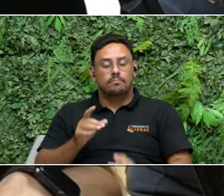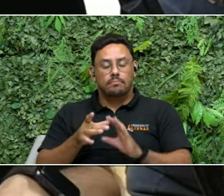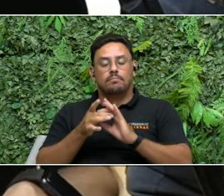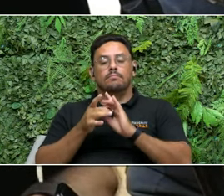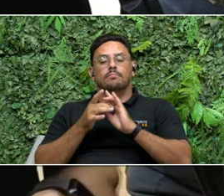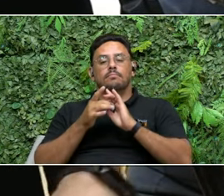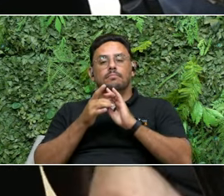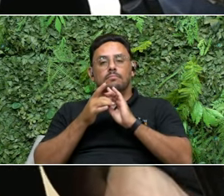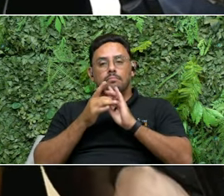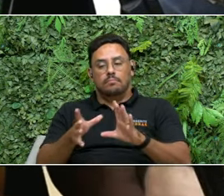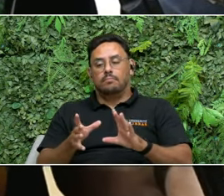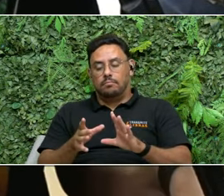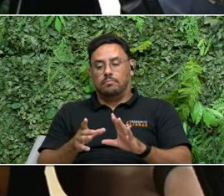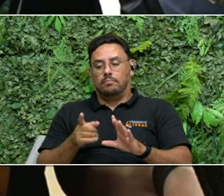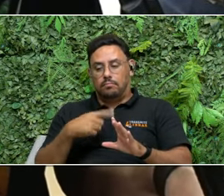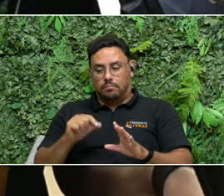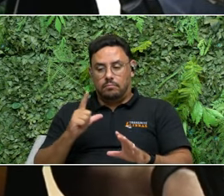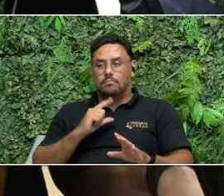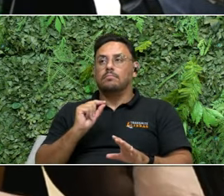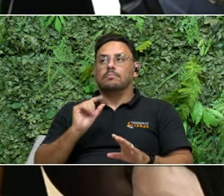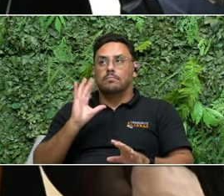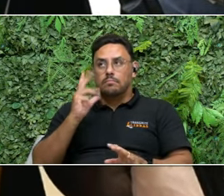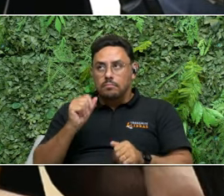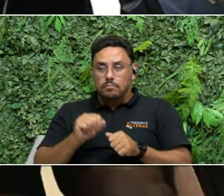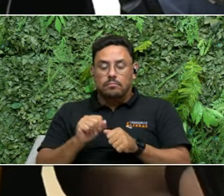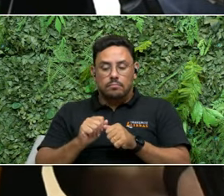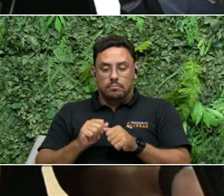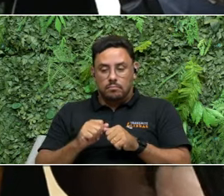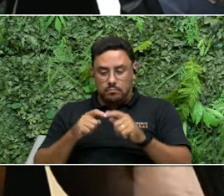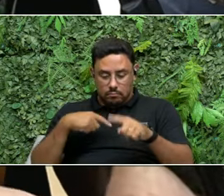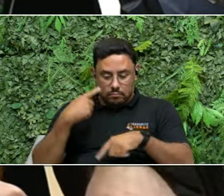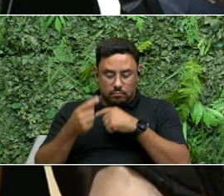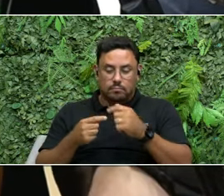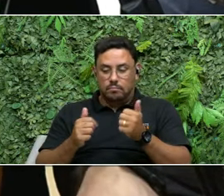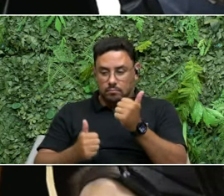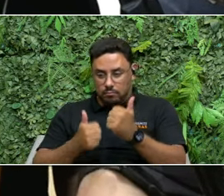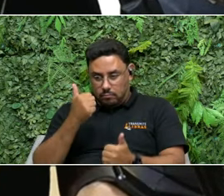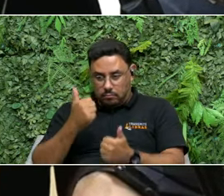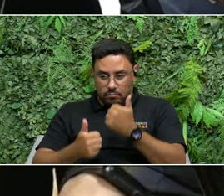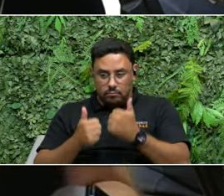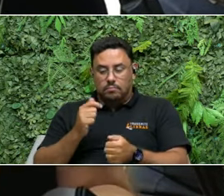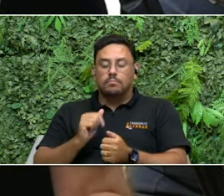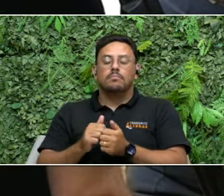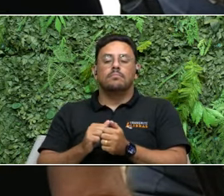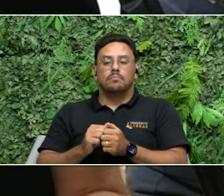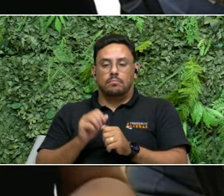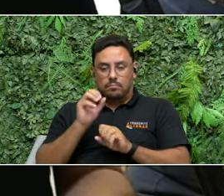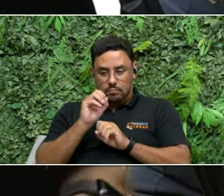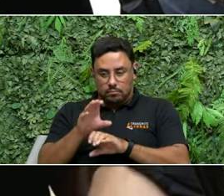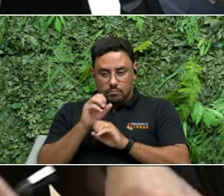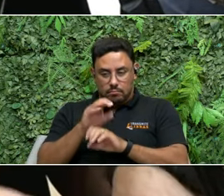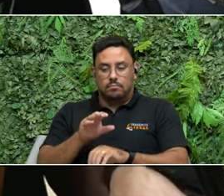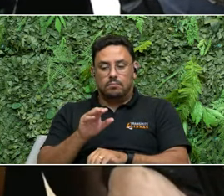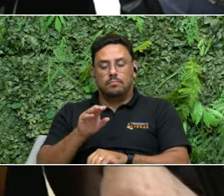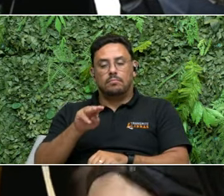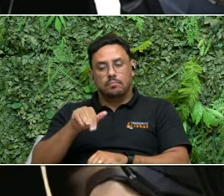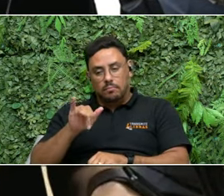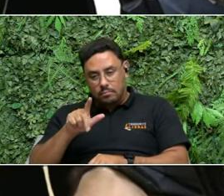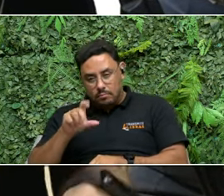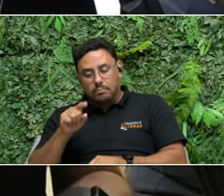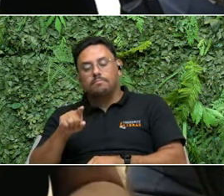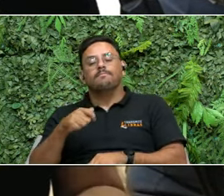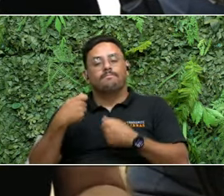liberdade que aí é onde também acho que com depois do jogo O Gabriel milito vai entender que você